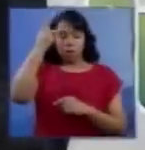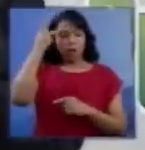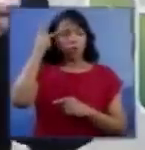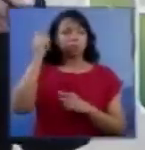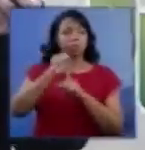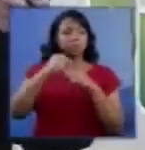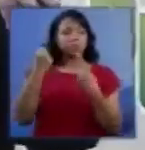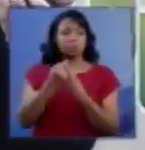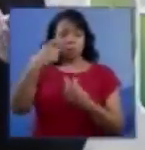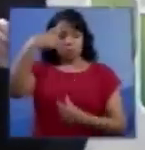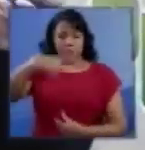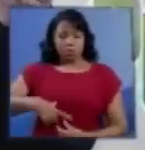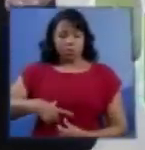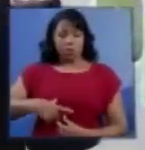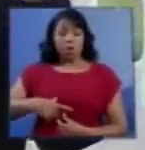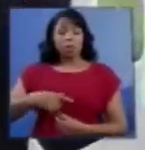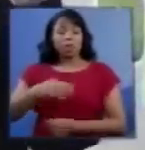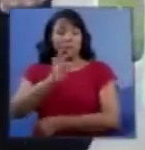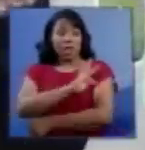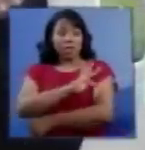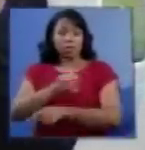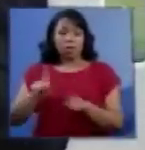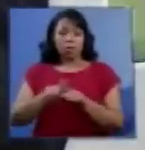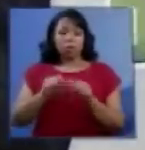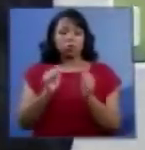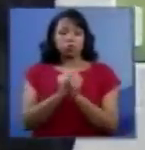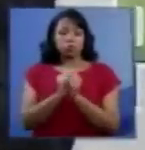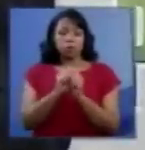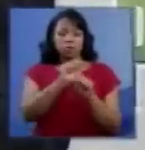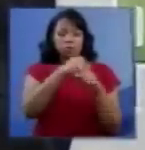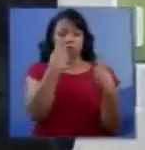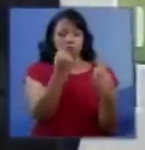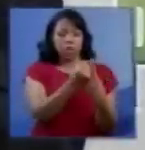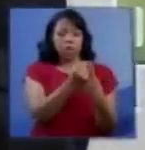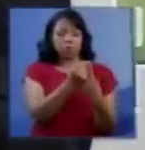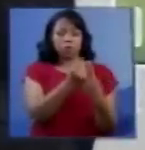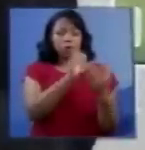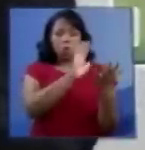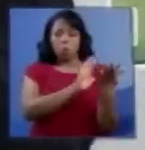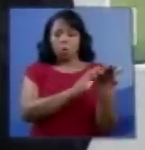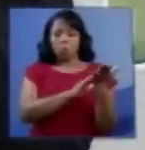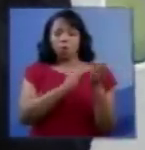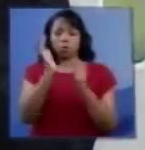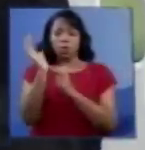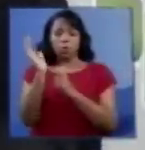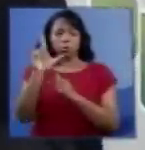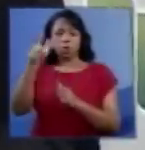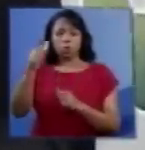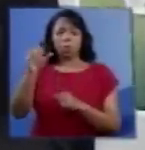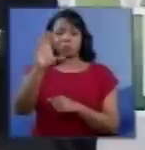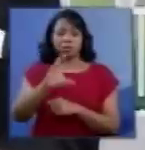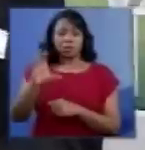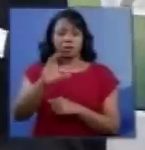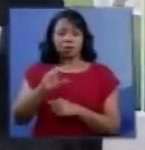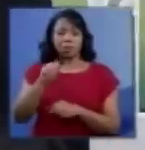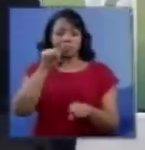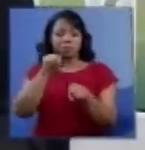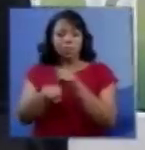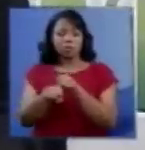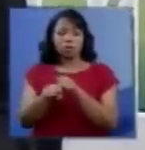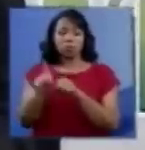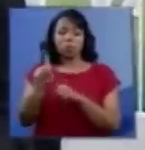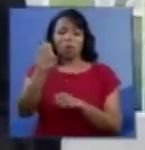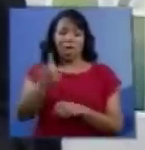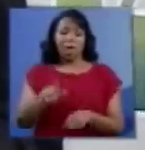eu diria que técnica numa mão humanidade na outra uma ciência que mata não é mais uma